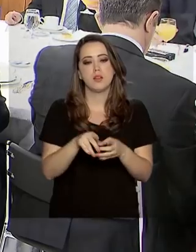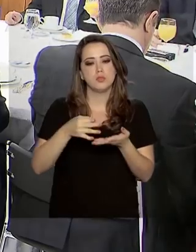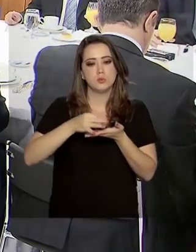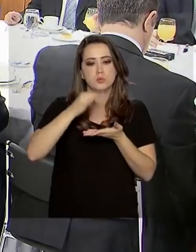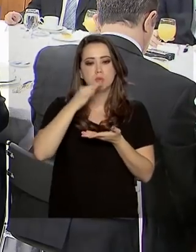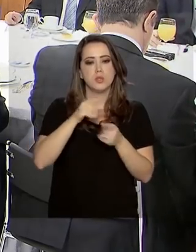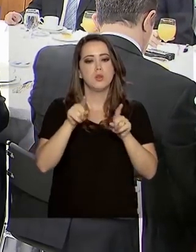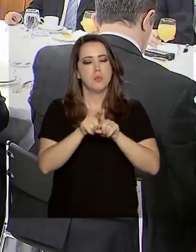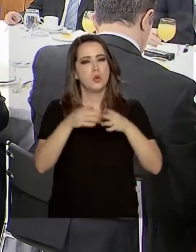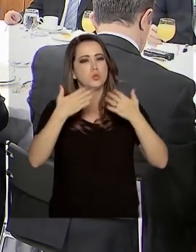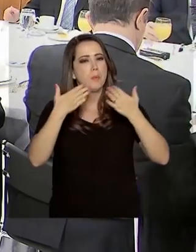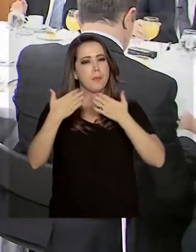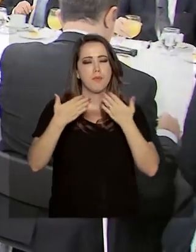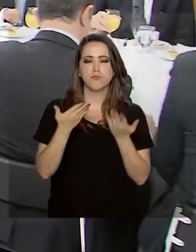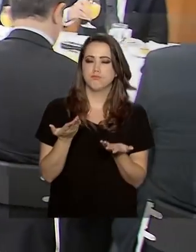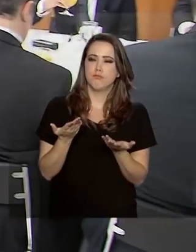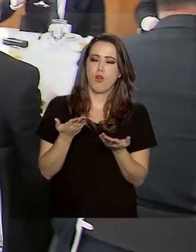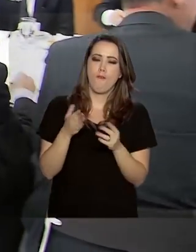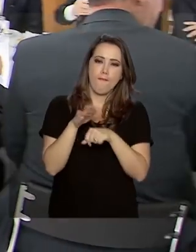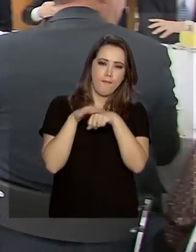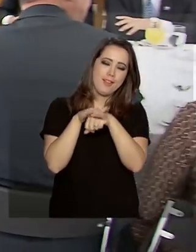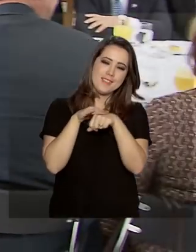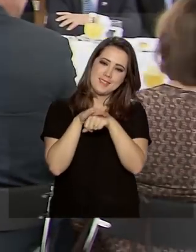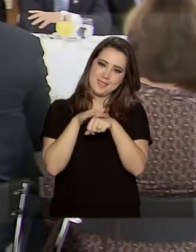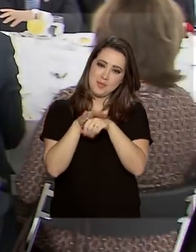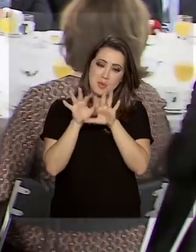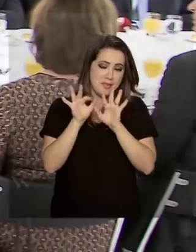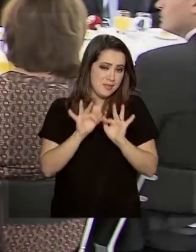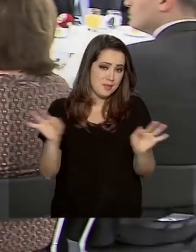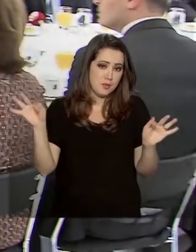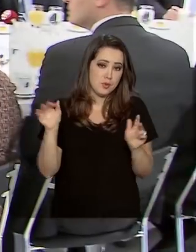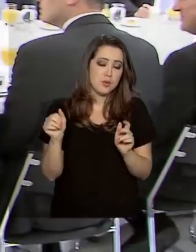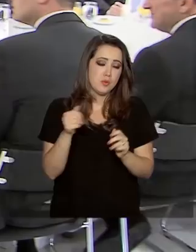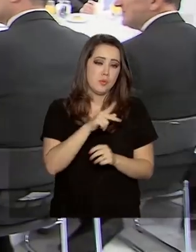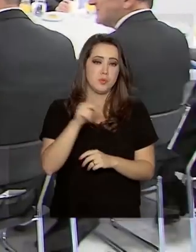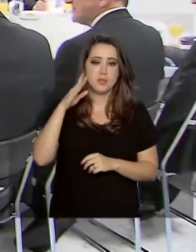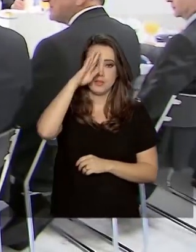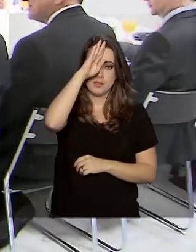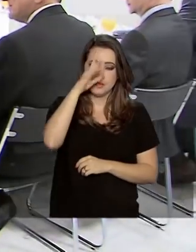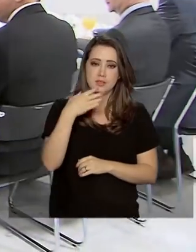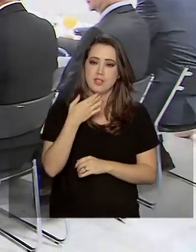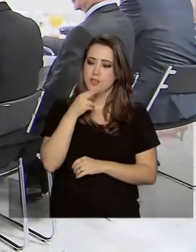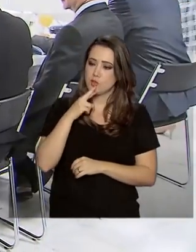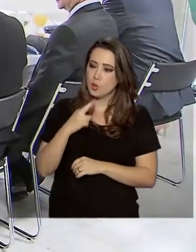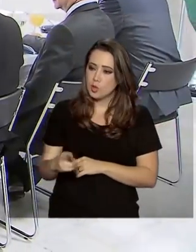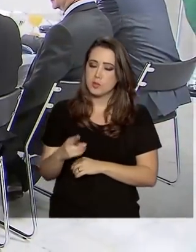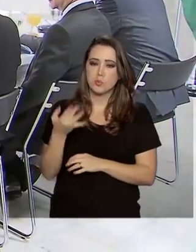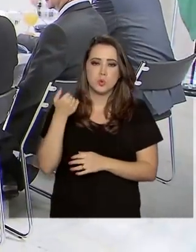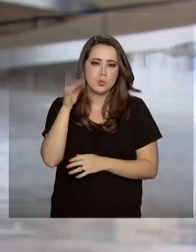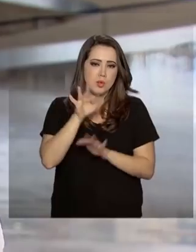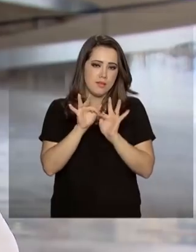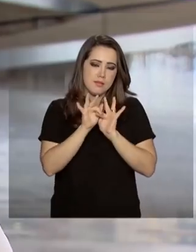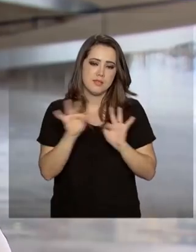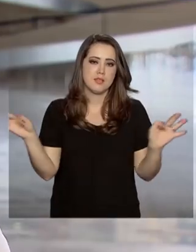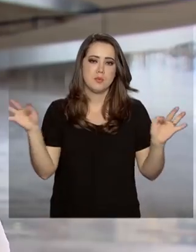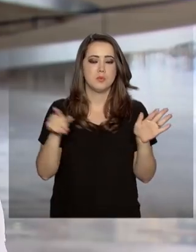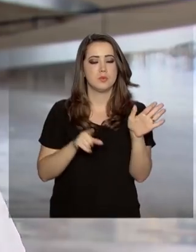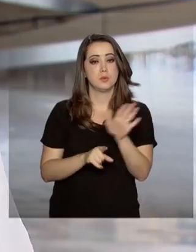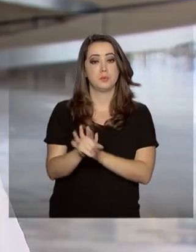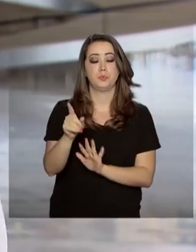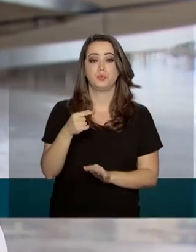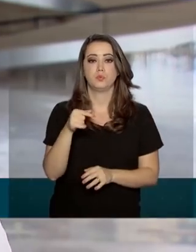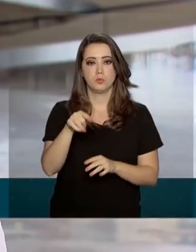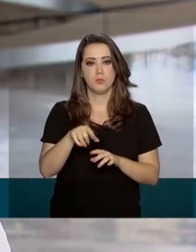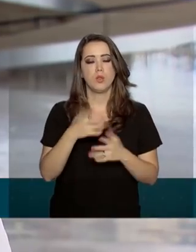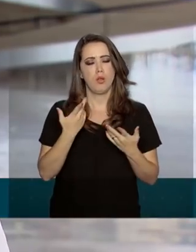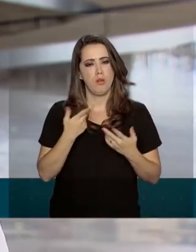para os jornalistas baterem um papo mais informal com o presidente, que responde de forma mais descontraída às perguntas. Na mesa, o presidente